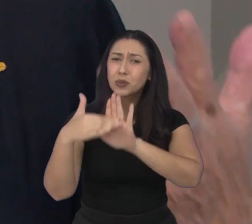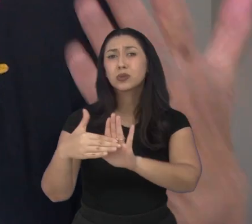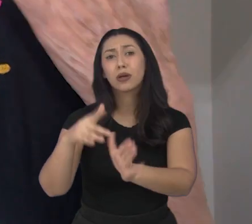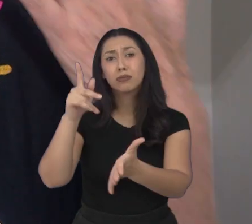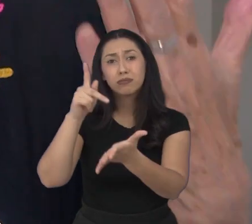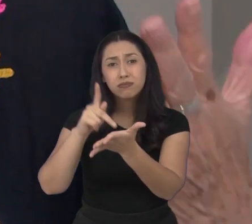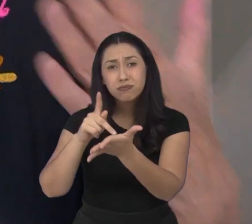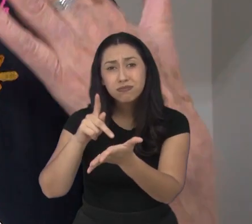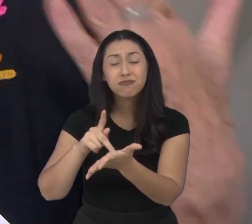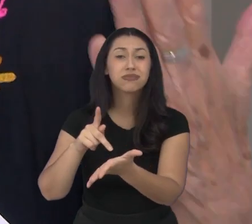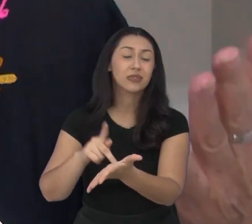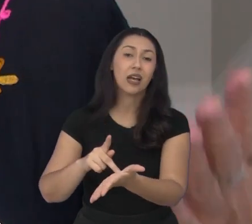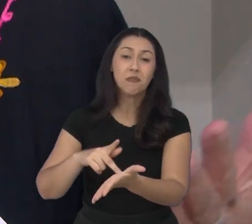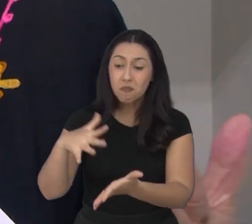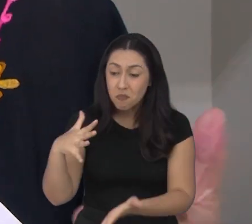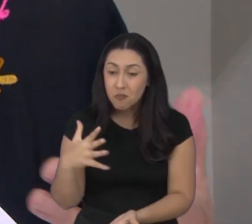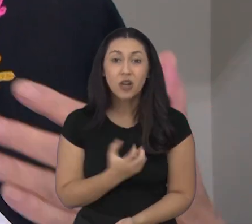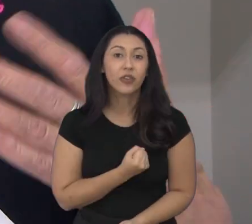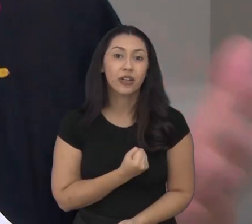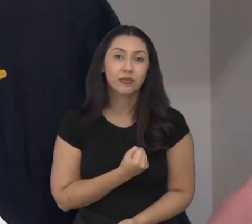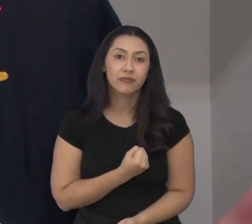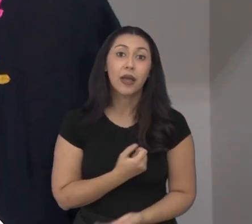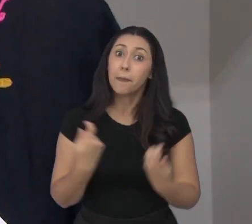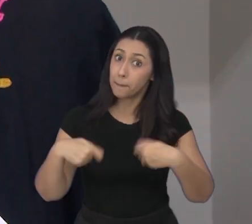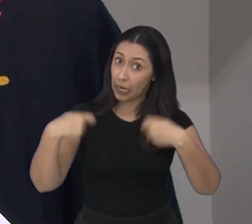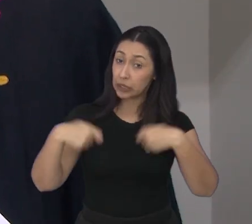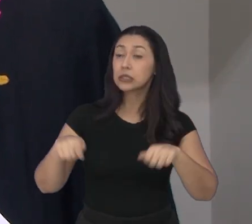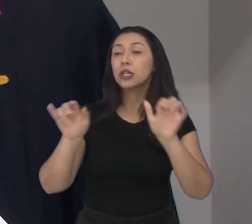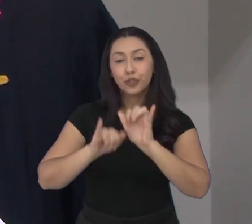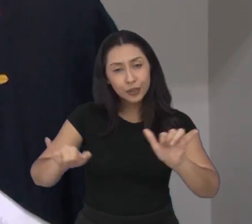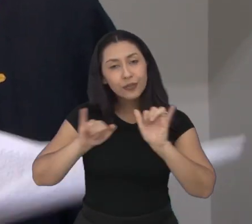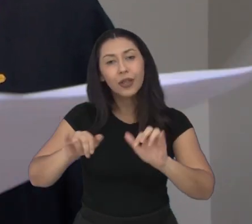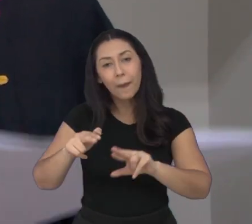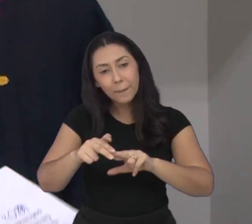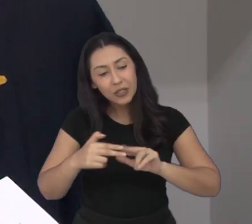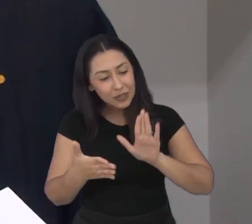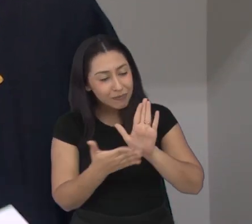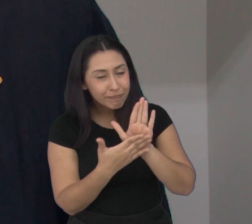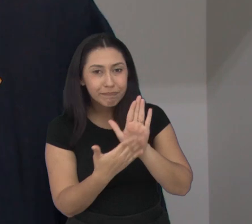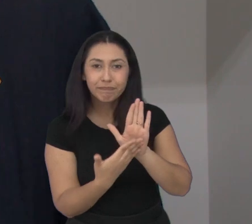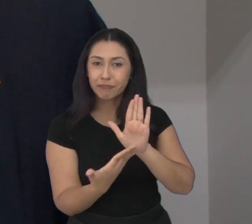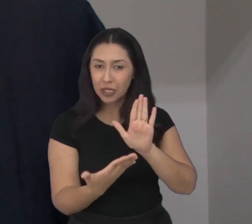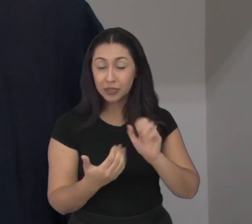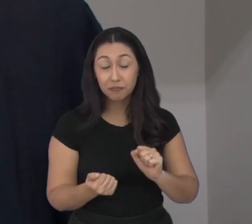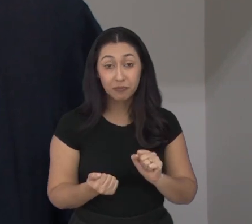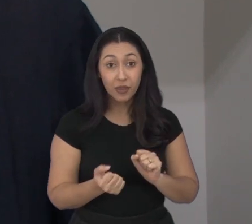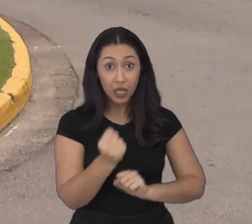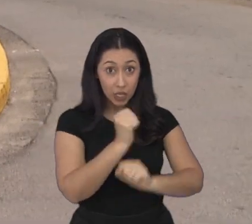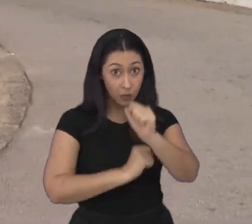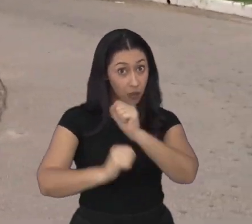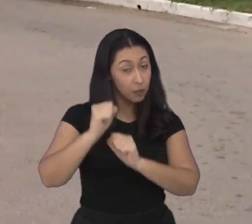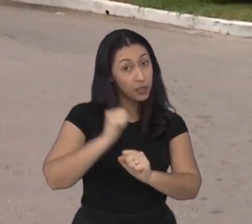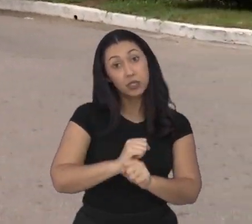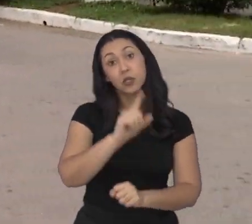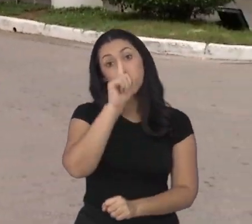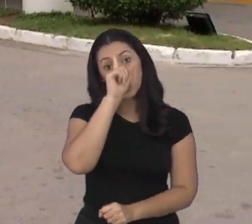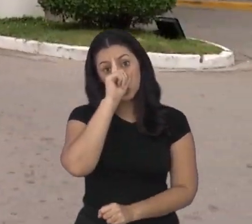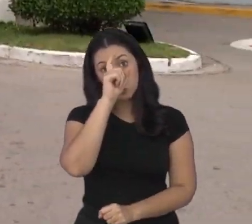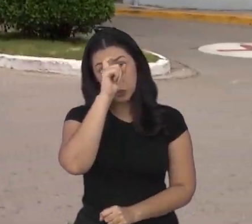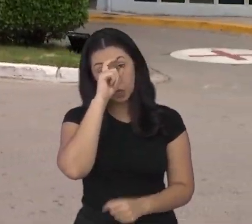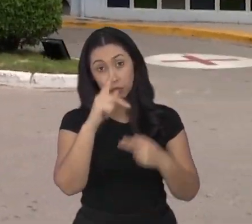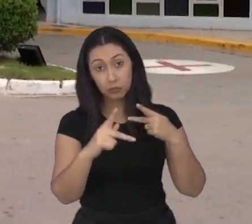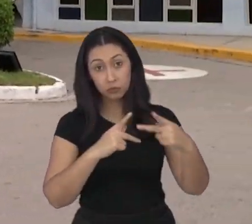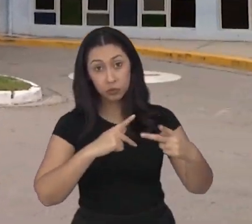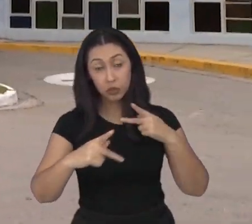né? Tão poderoso de salvar vidas, que eu acho que está faltando divulgação. E é isso que eu estou propondo aqui no meu projeto de lei. No ano passado, o